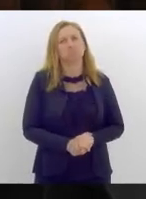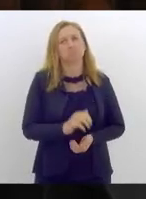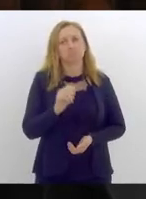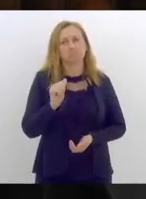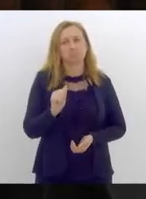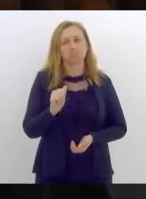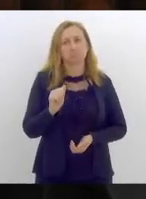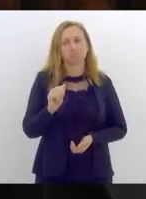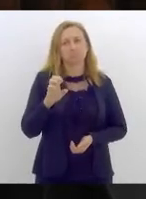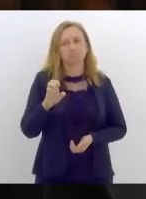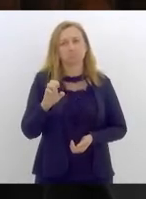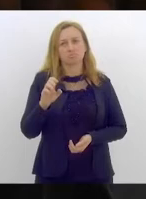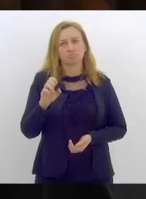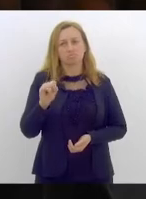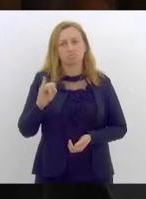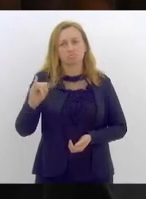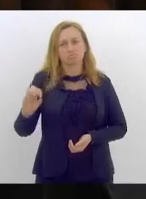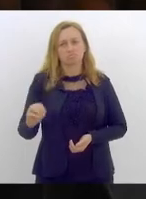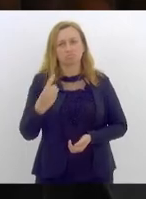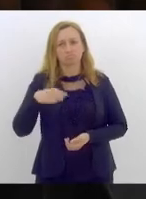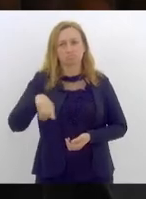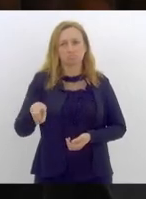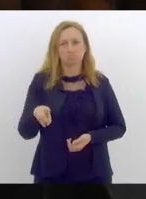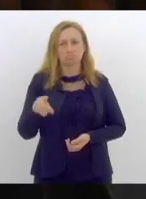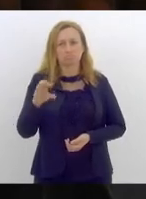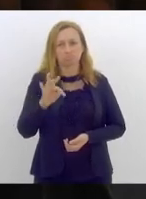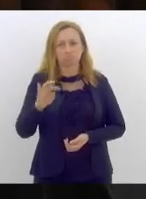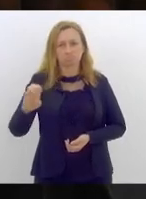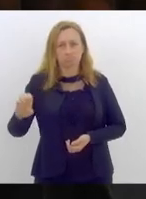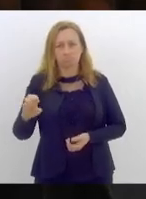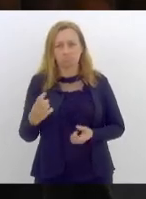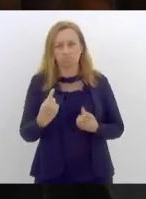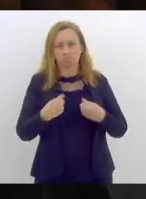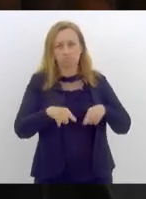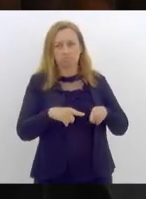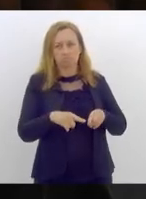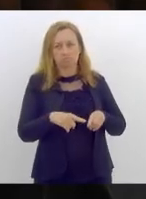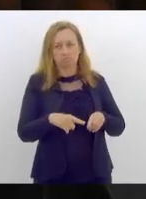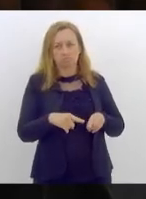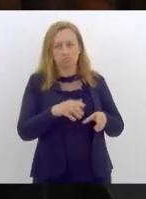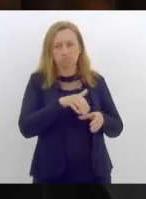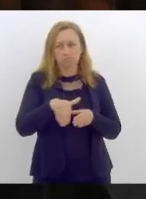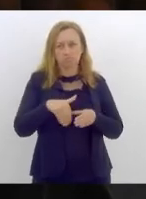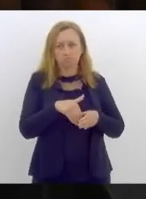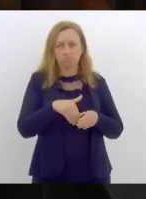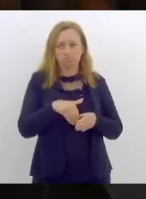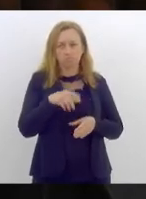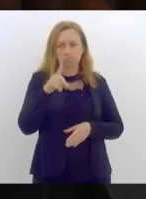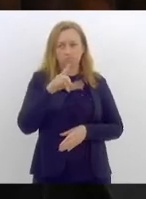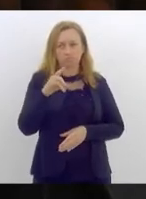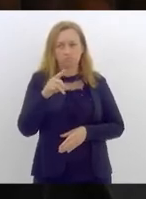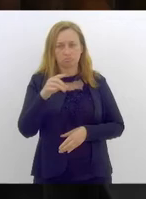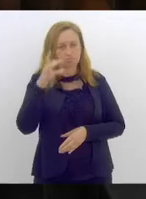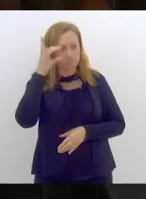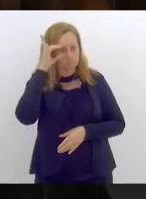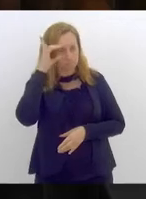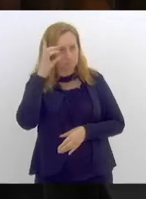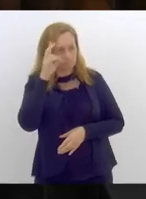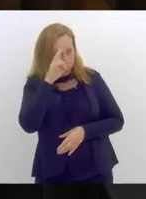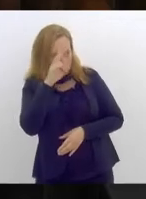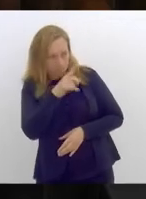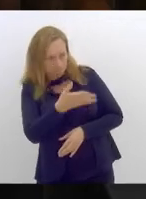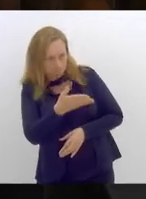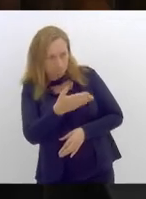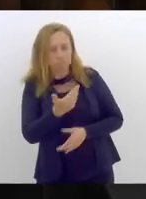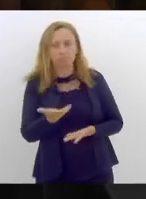Neves foi ao TSE contra a eleição da Dilma só há de lembrar disso então